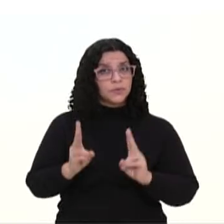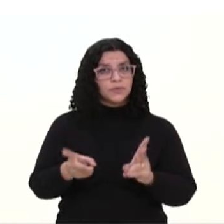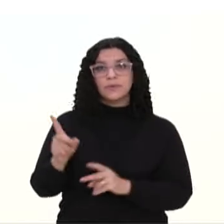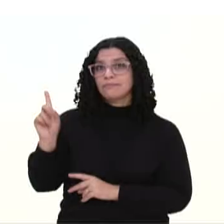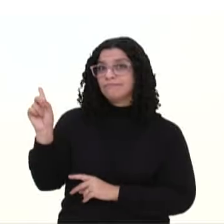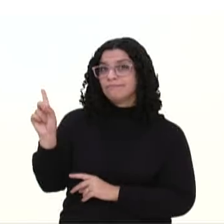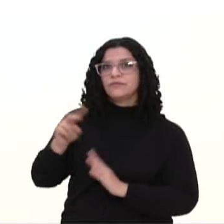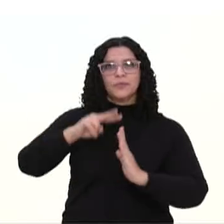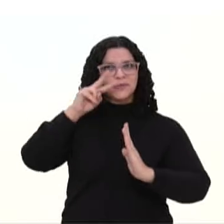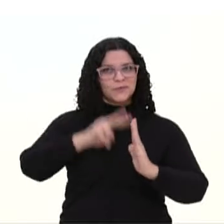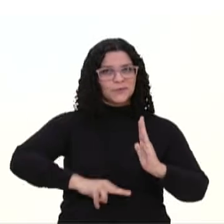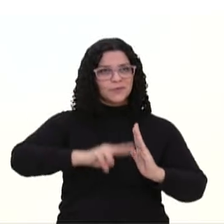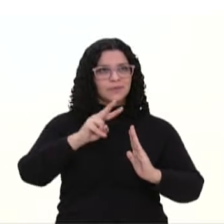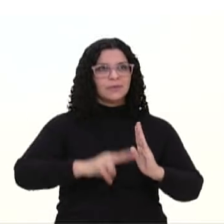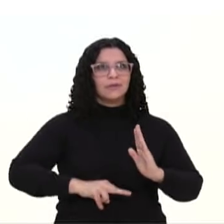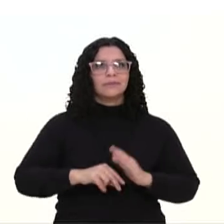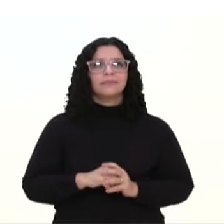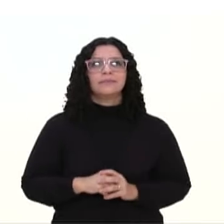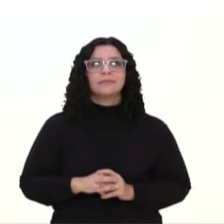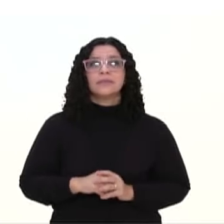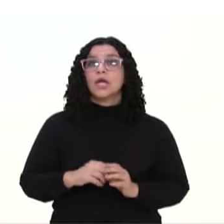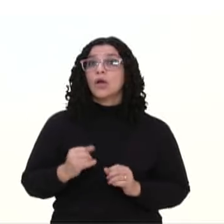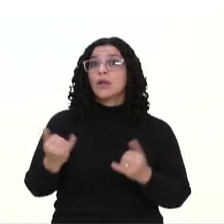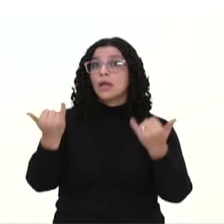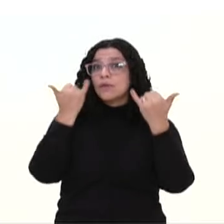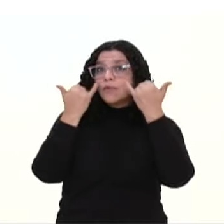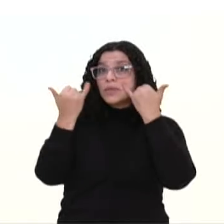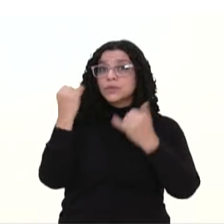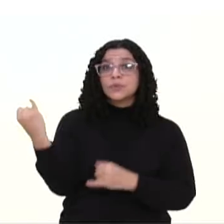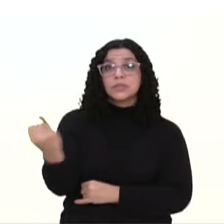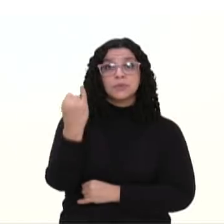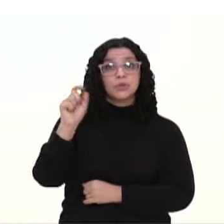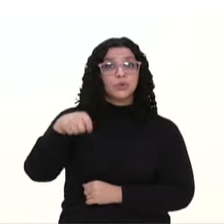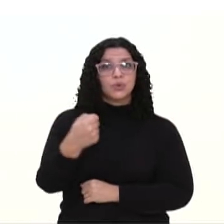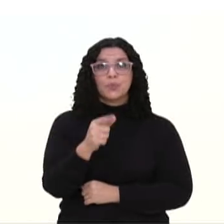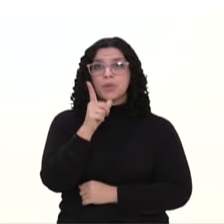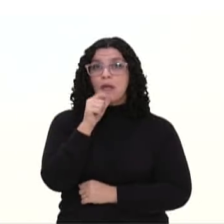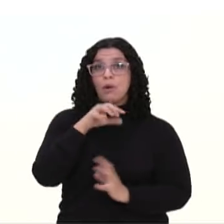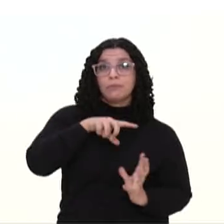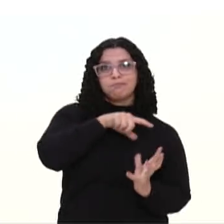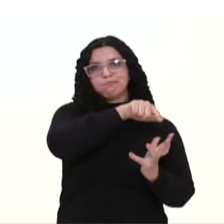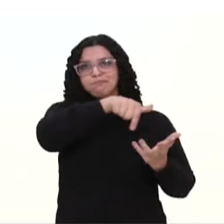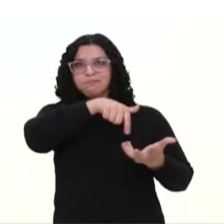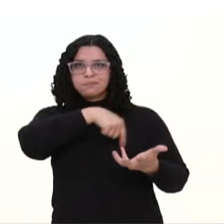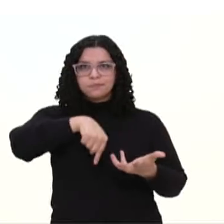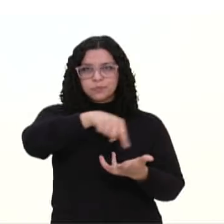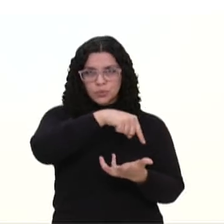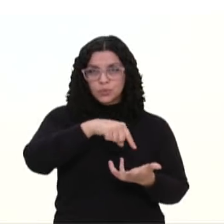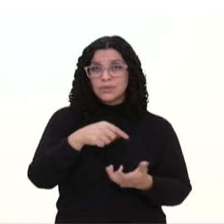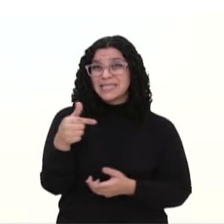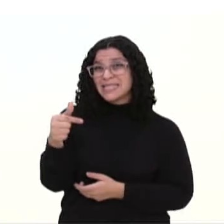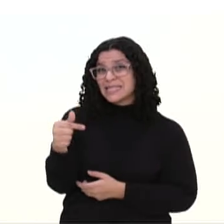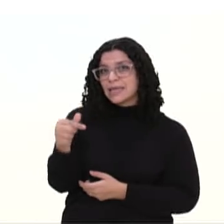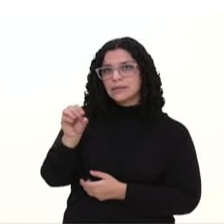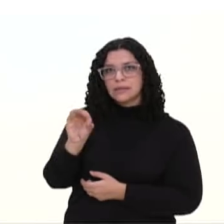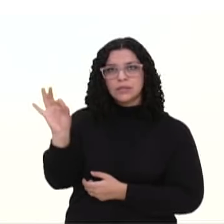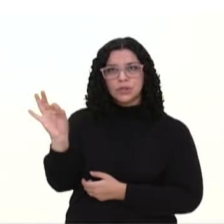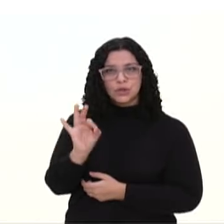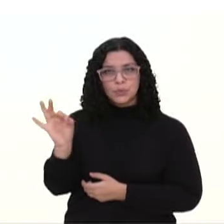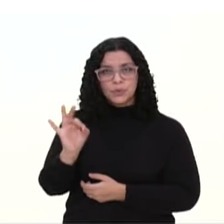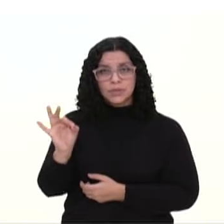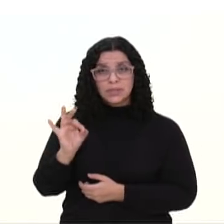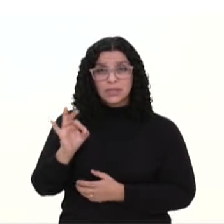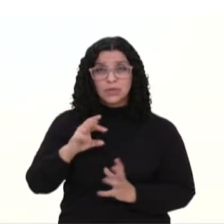mais um pouquinho da leitura. Dados importantes sobre a água no mundo. Cerca de 70%